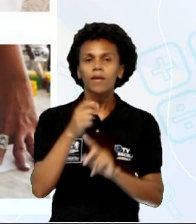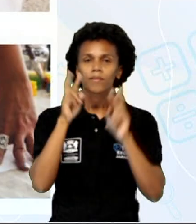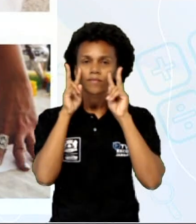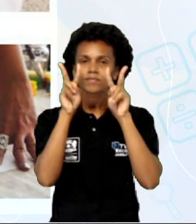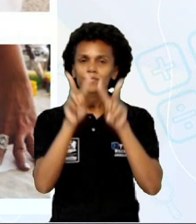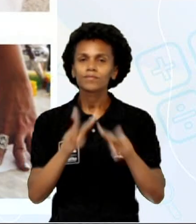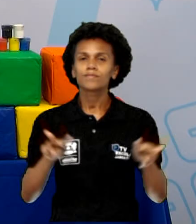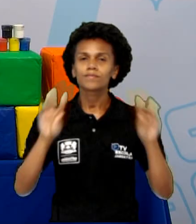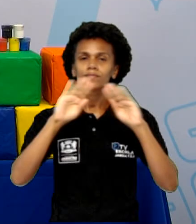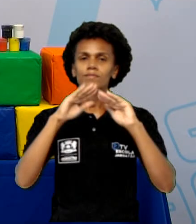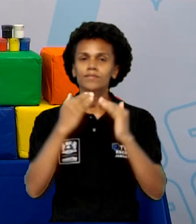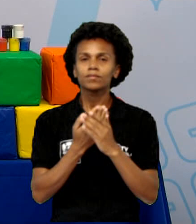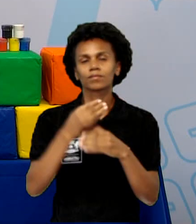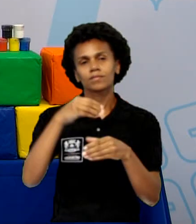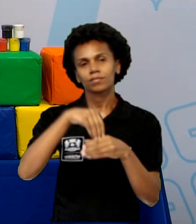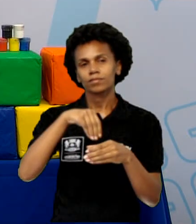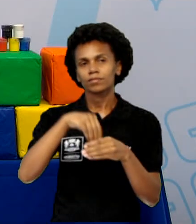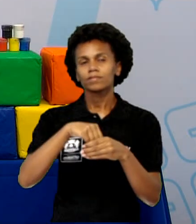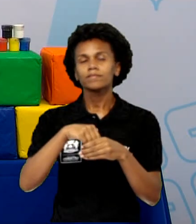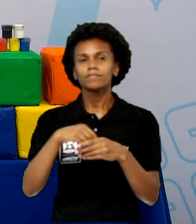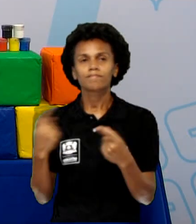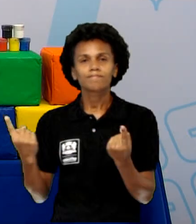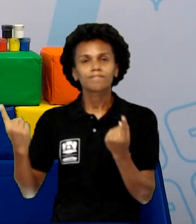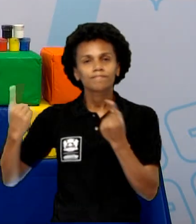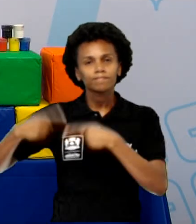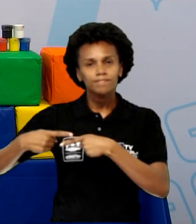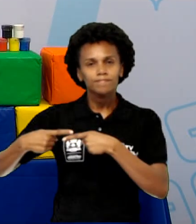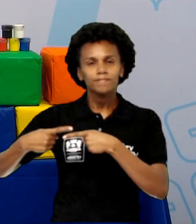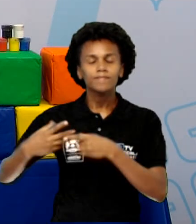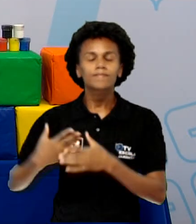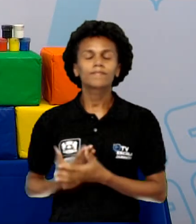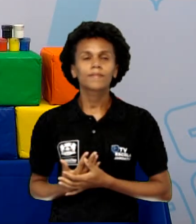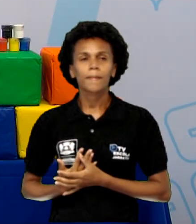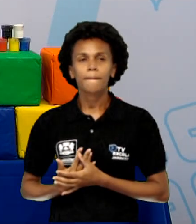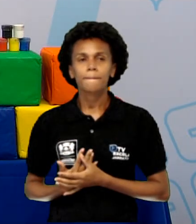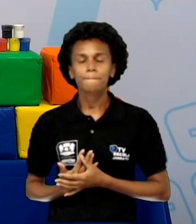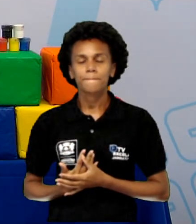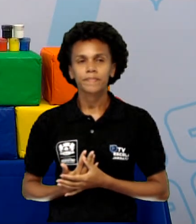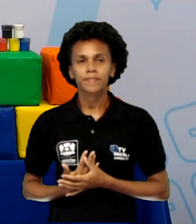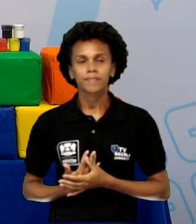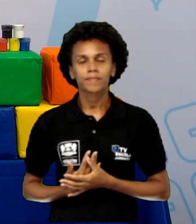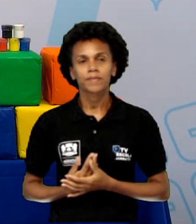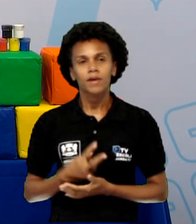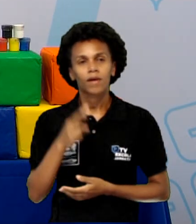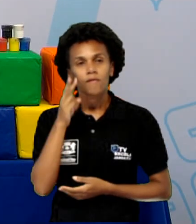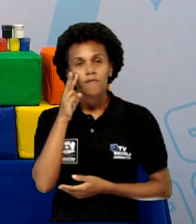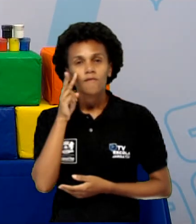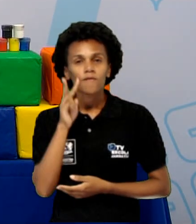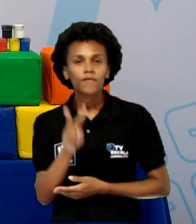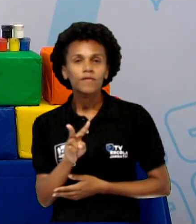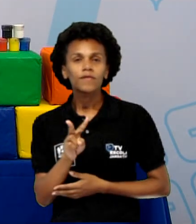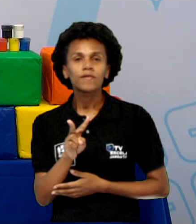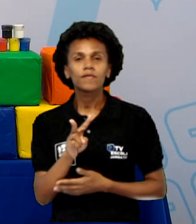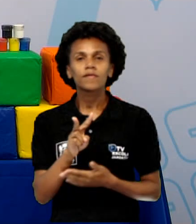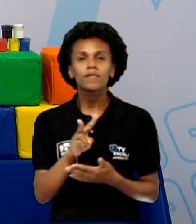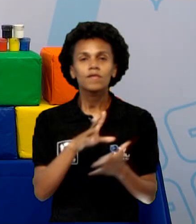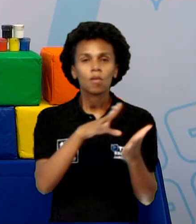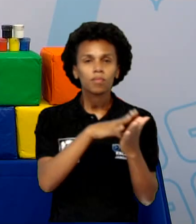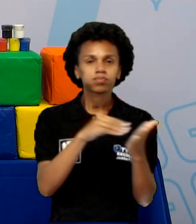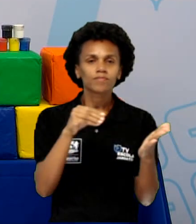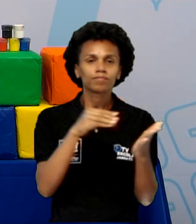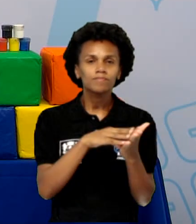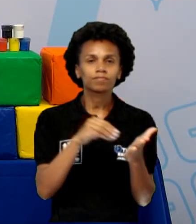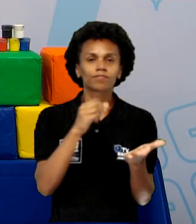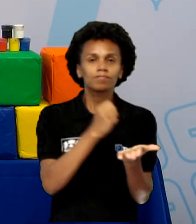Desafio. Mostrar aqui rapidinho para vocês o desafio de hoje. A gente viu sobre gravuras. Então, o que a gente vai precisar na aula de hoje? A